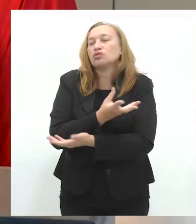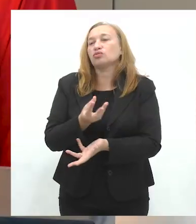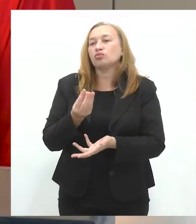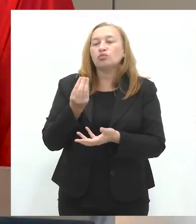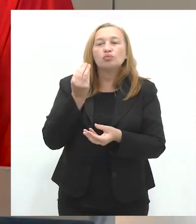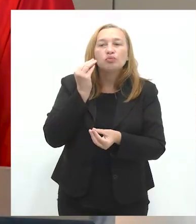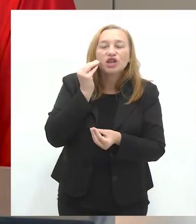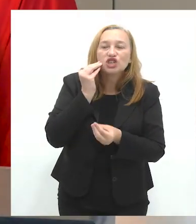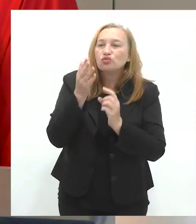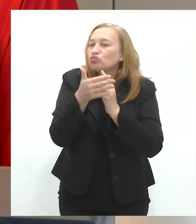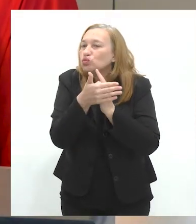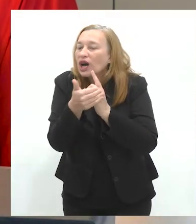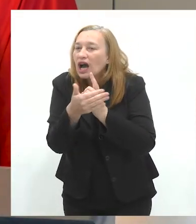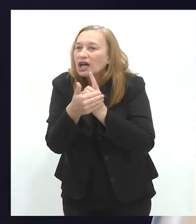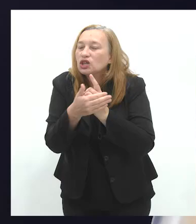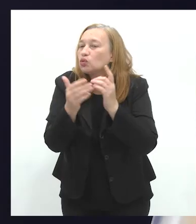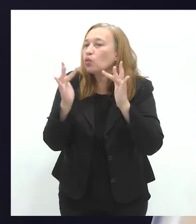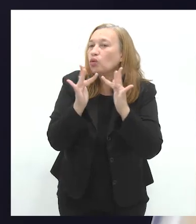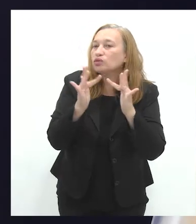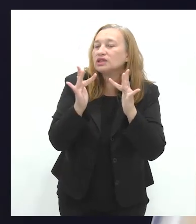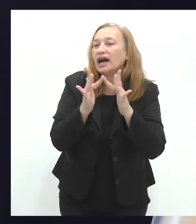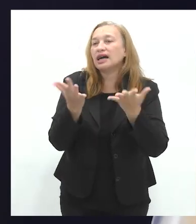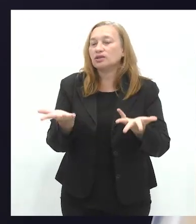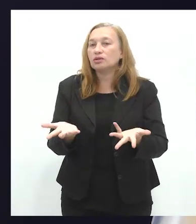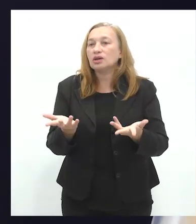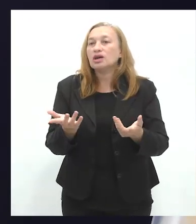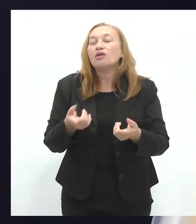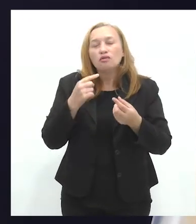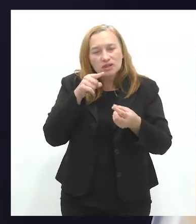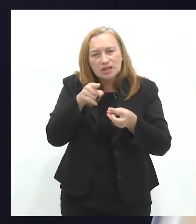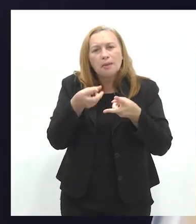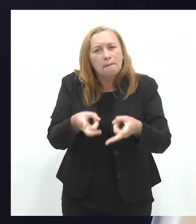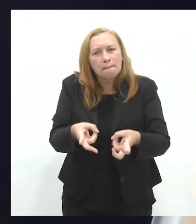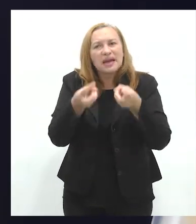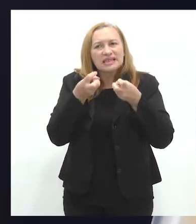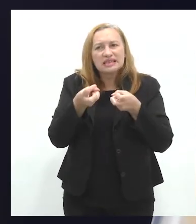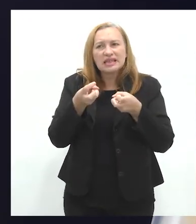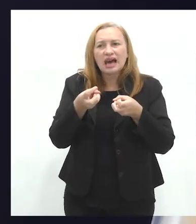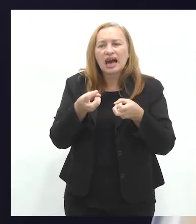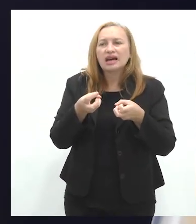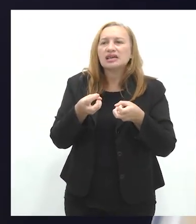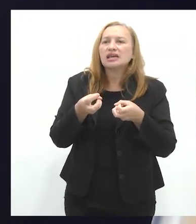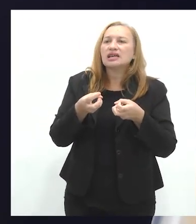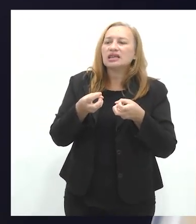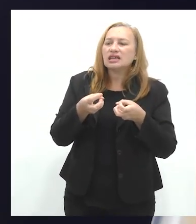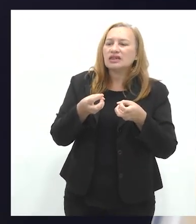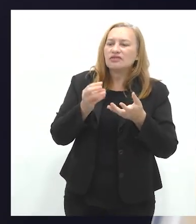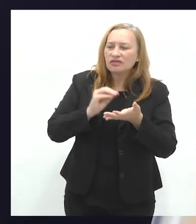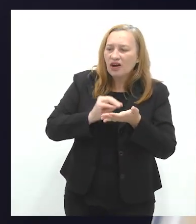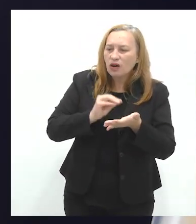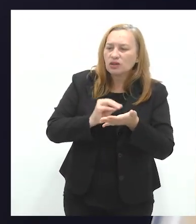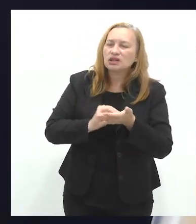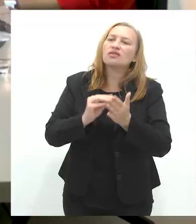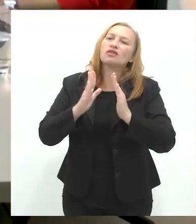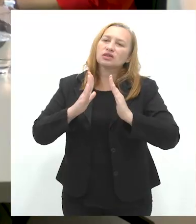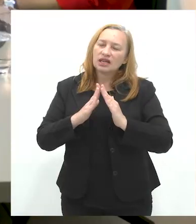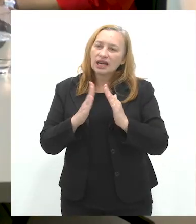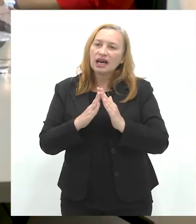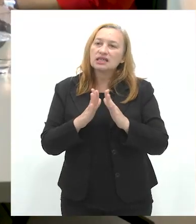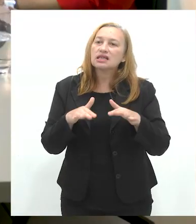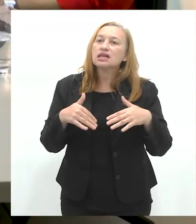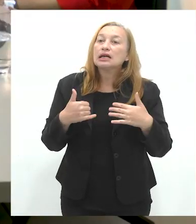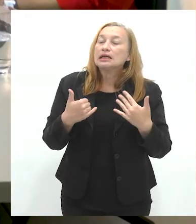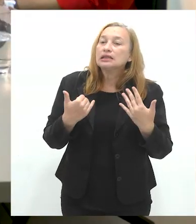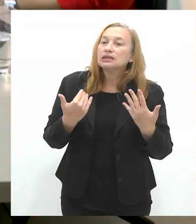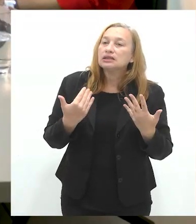Querendo um querendo ficar abraçada, abraço, querendo um carinho, querendo contar mais abraçadinha. Então você percebe que isso é que uma tá faltando alguma defasagem, coisa, que